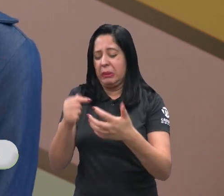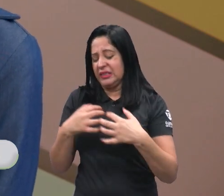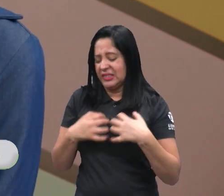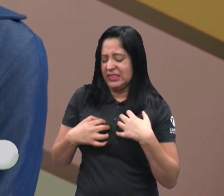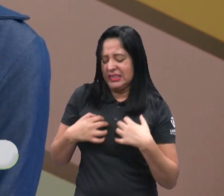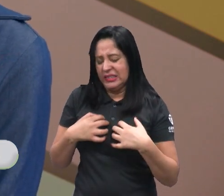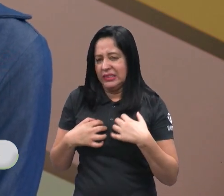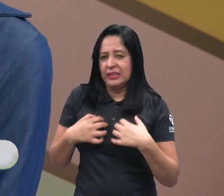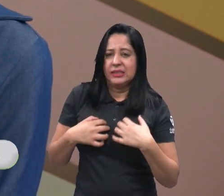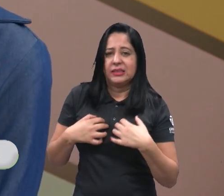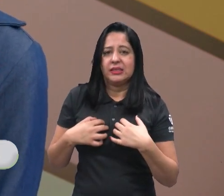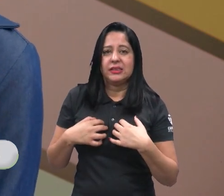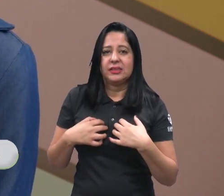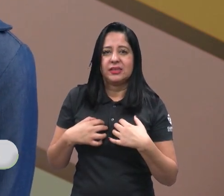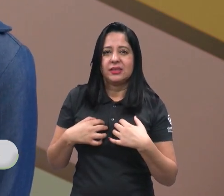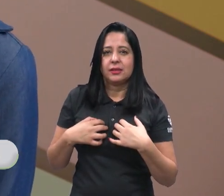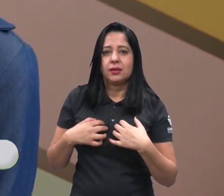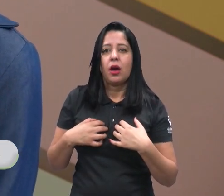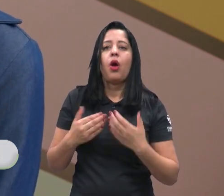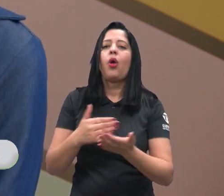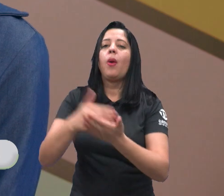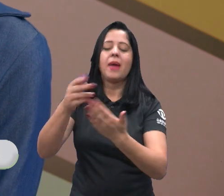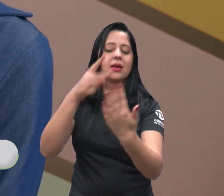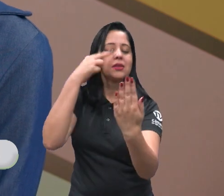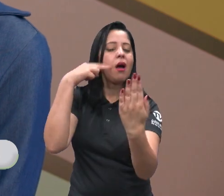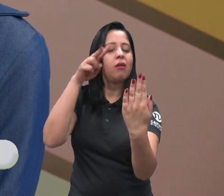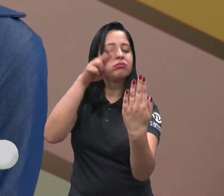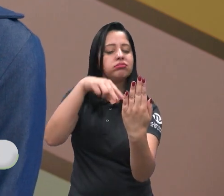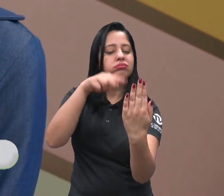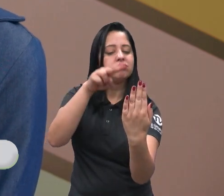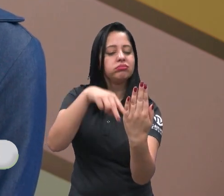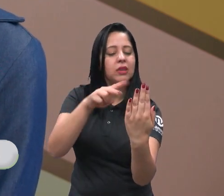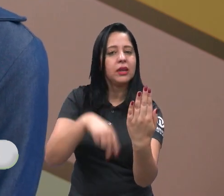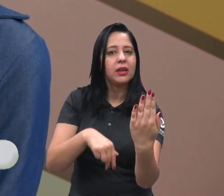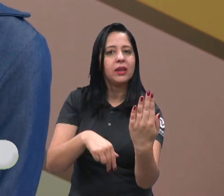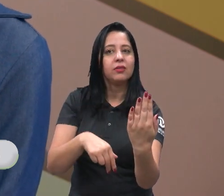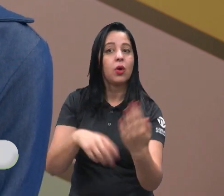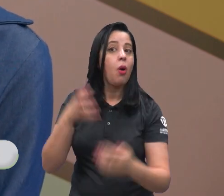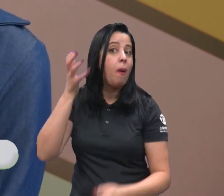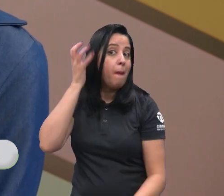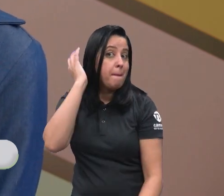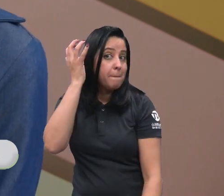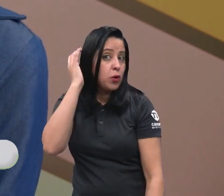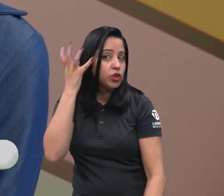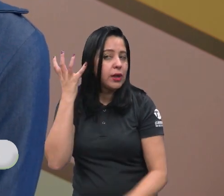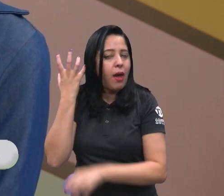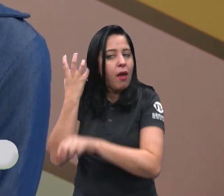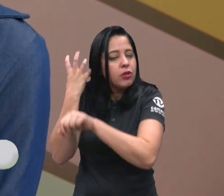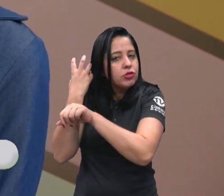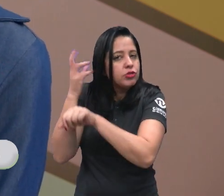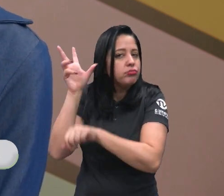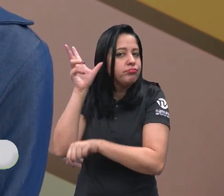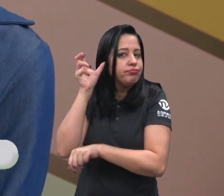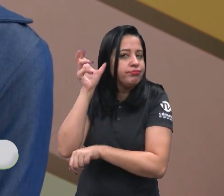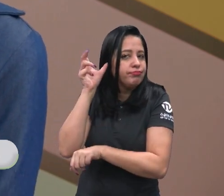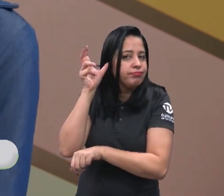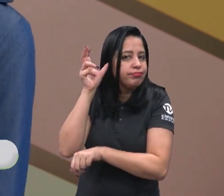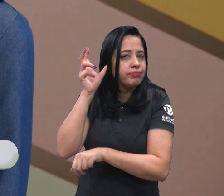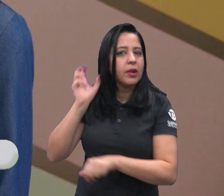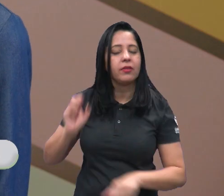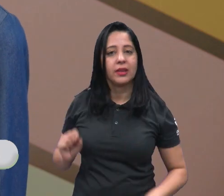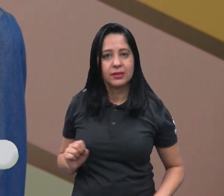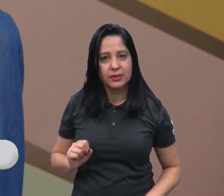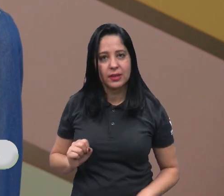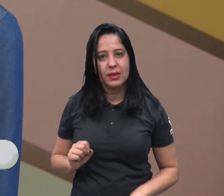história, começa lendo livros, ouvindo podcast, assistindo programas, mas assim, com essa intenção,